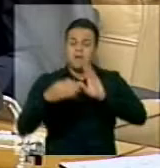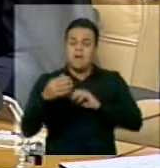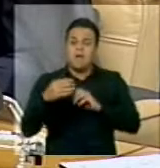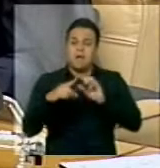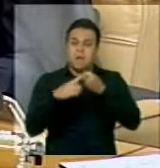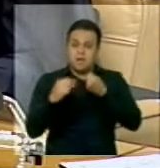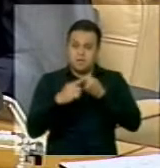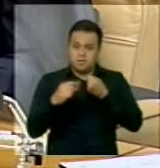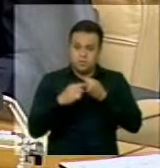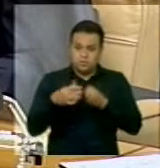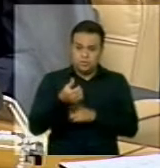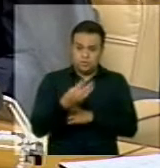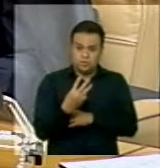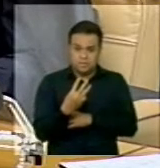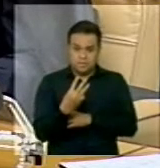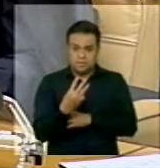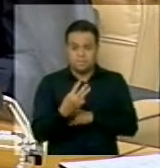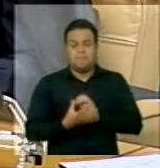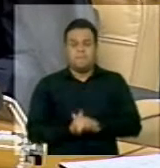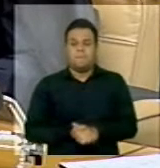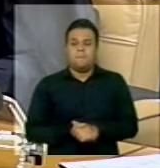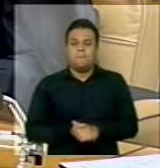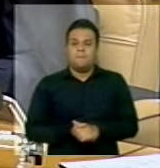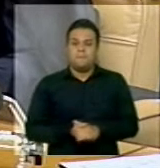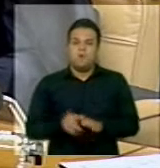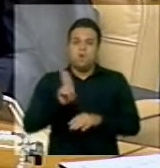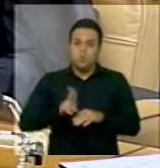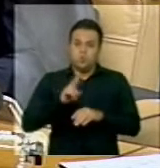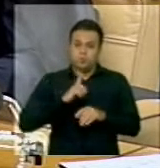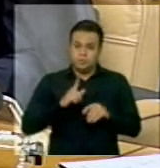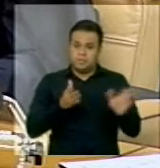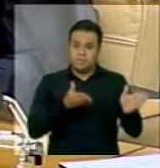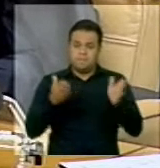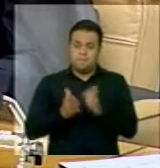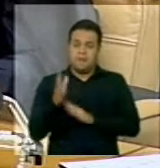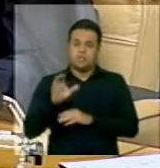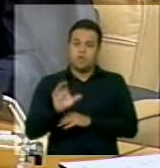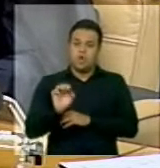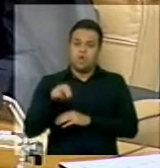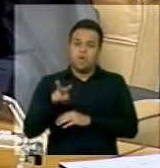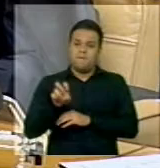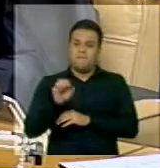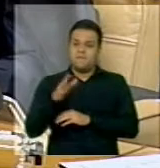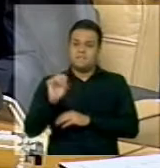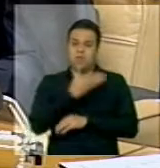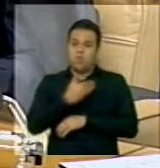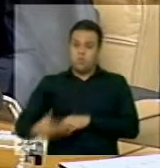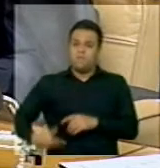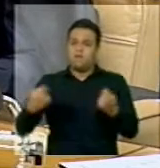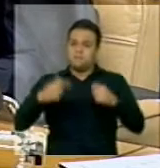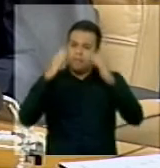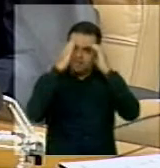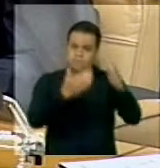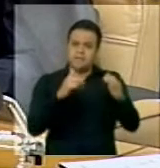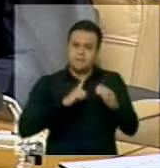13. Ao aplicarem as disposições desta parte da Convenção, os governos deverão respeitar a importância especial